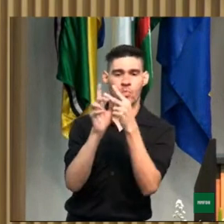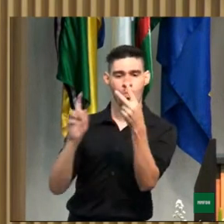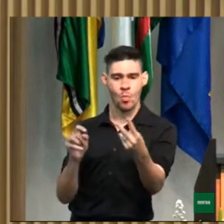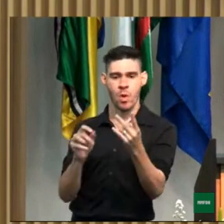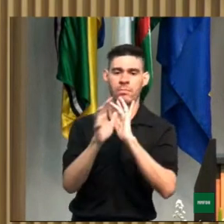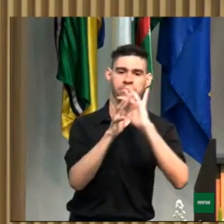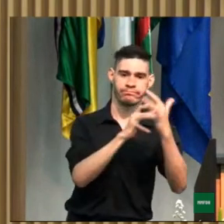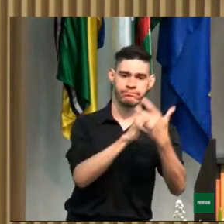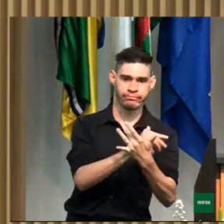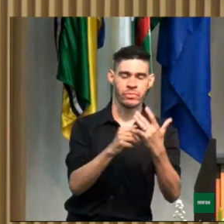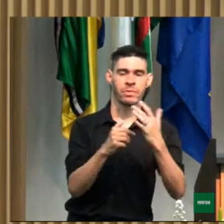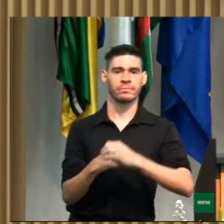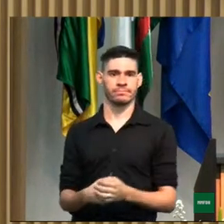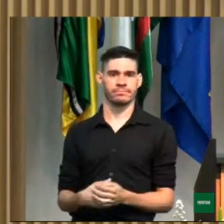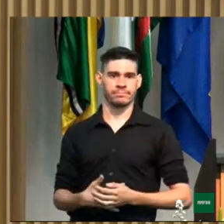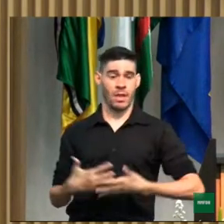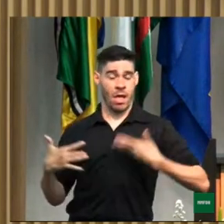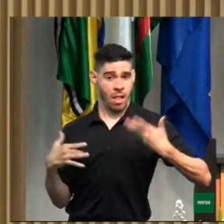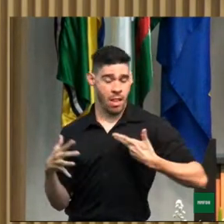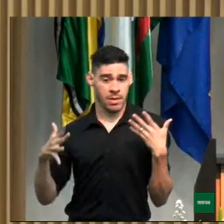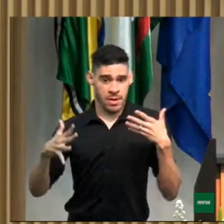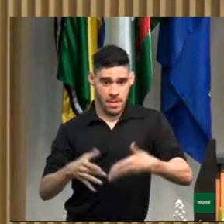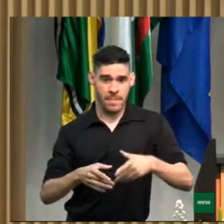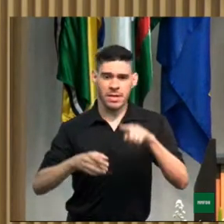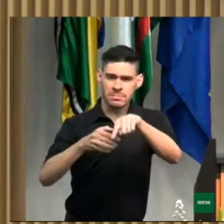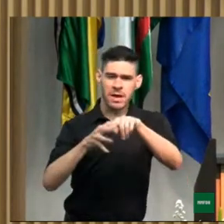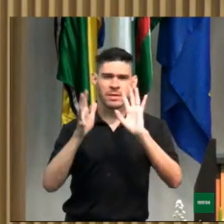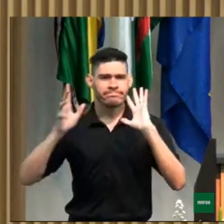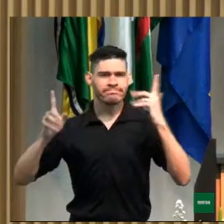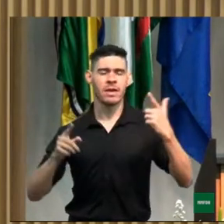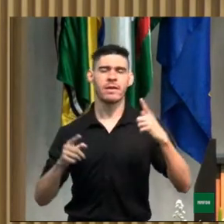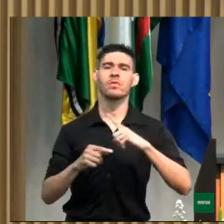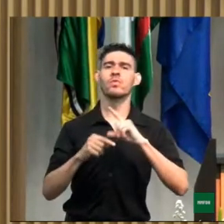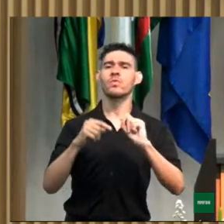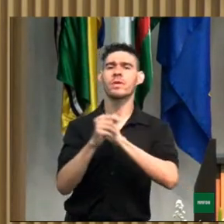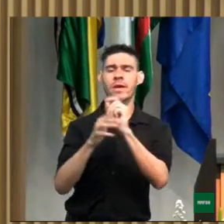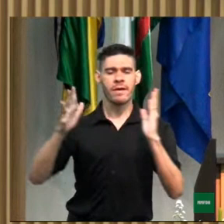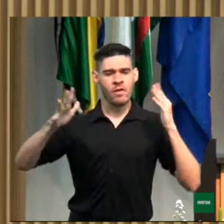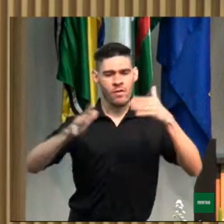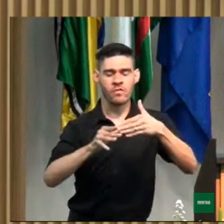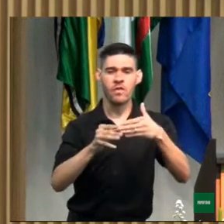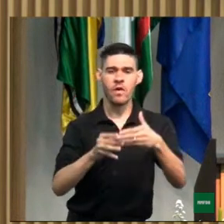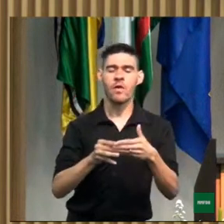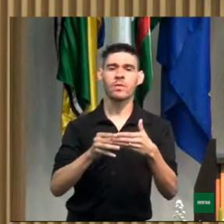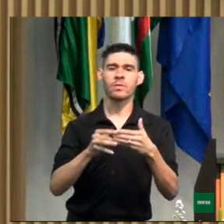alegria participar dessa cerimônia que tem como foco a promoção do equilíbrio